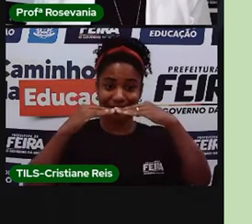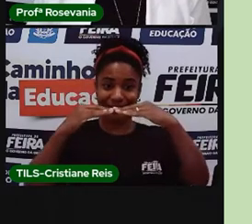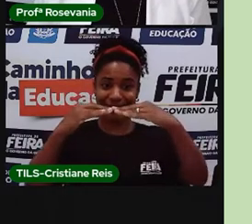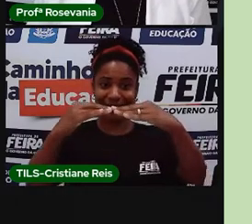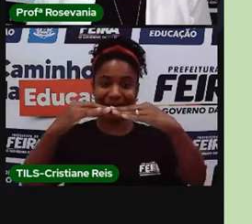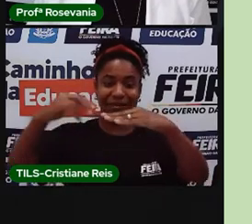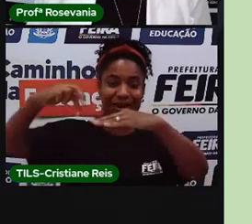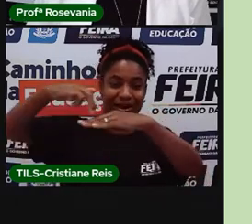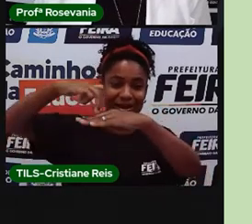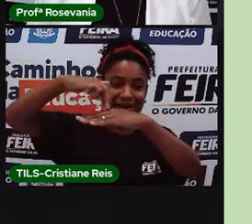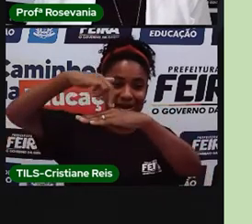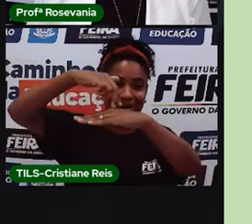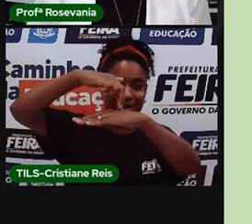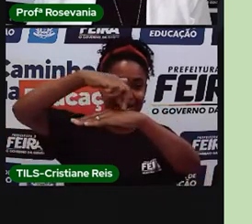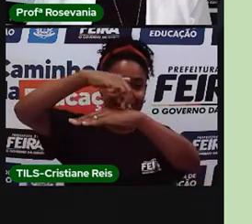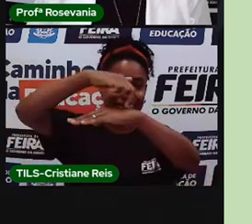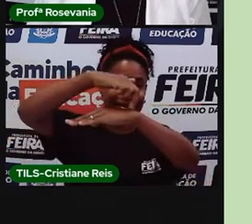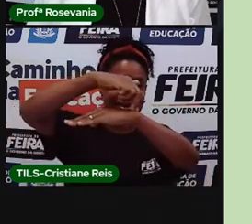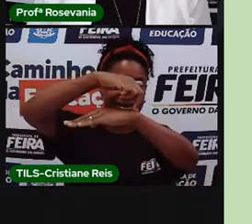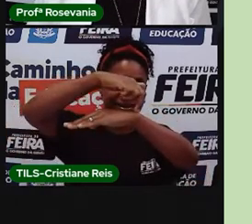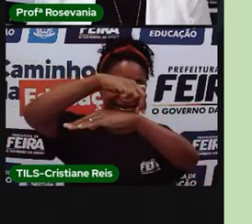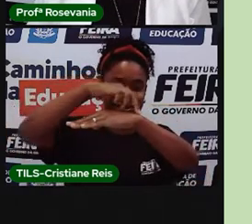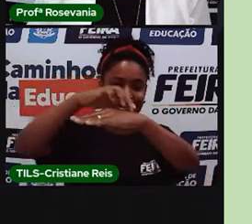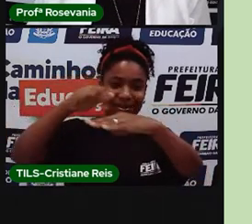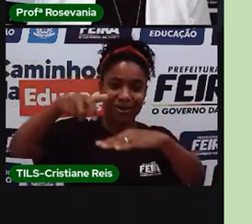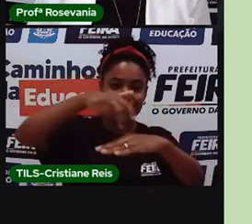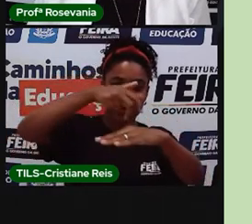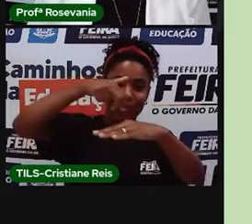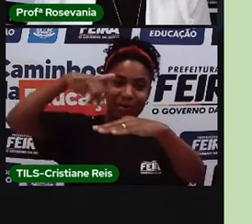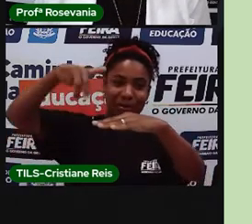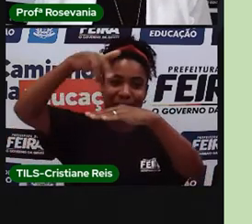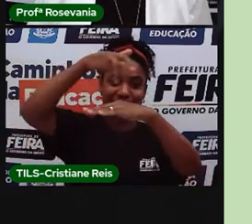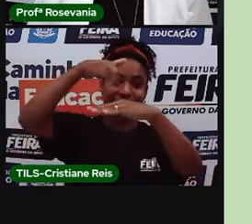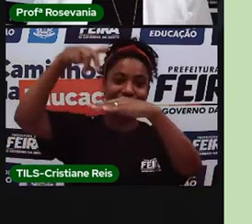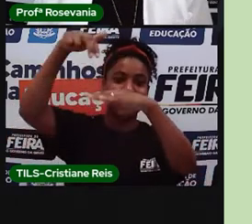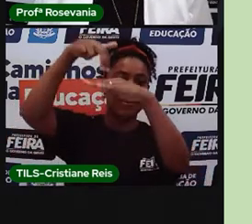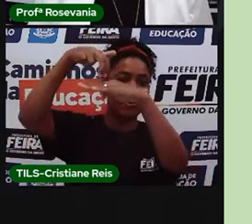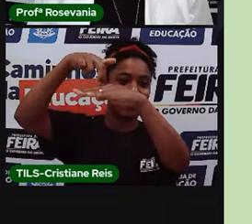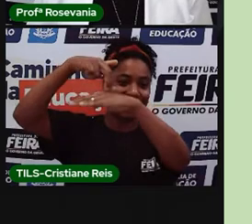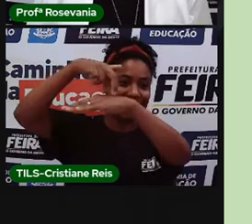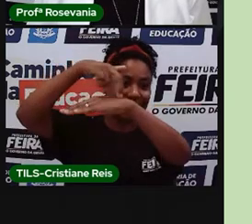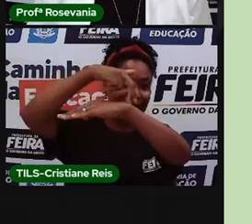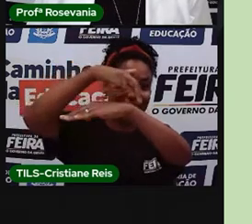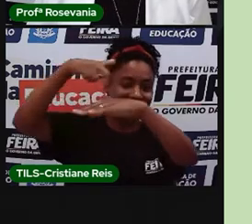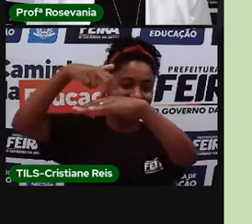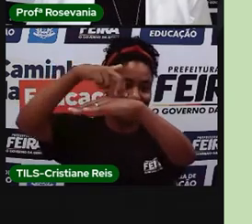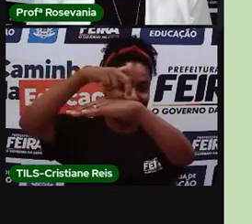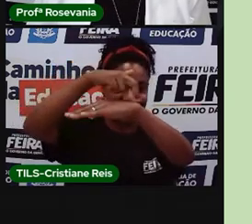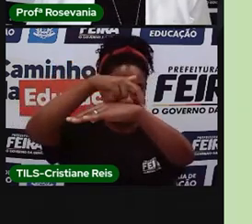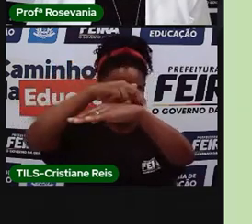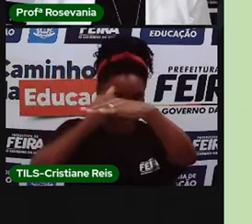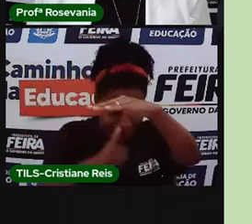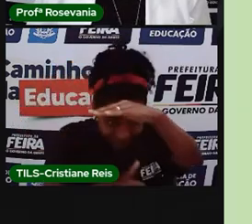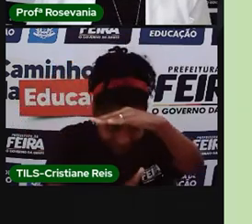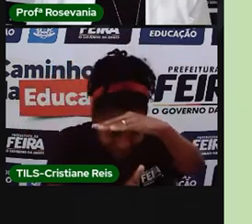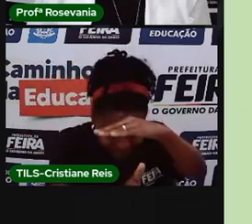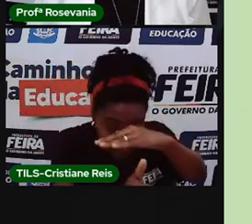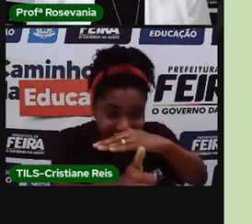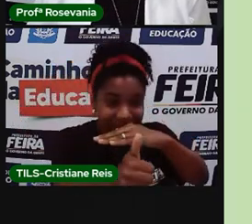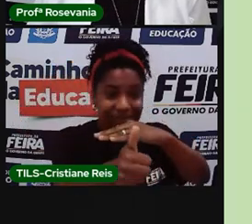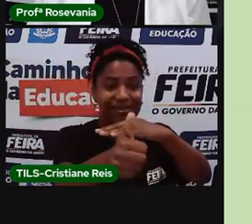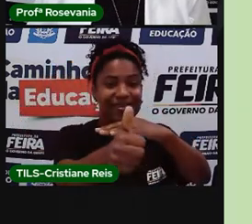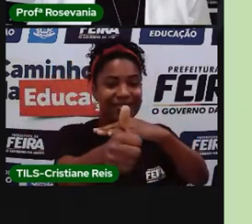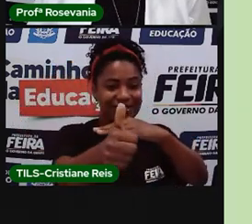eles andavam, né, transitavam a cidade inteira pelos telhados. Ao fundo aqui vocês estão vendo que